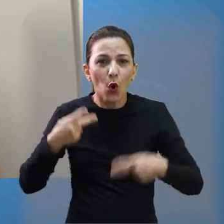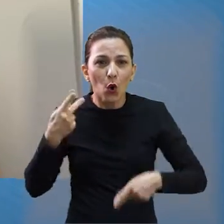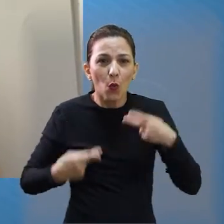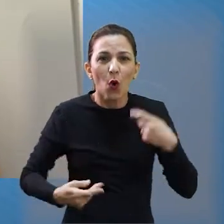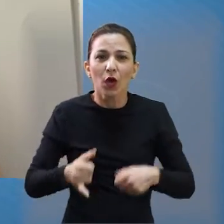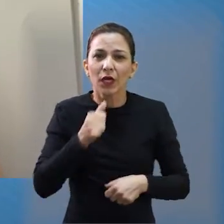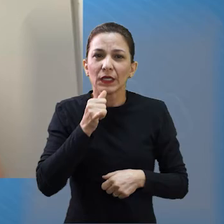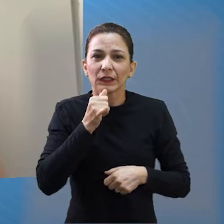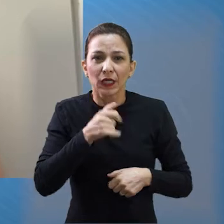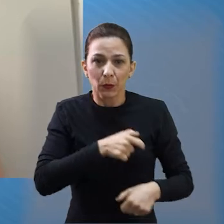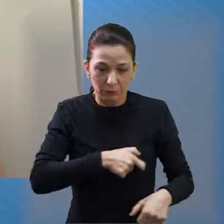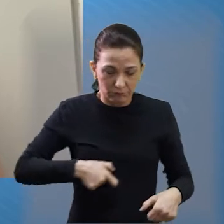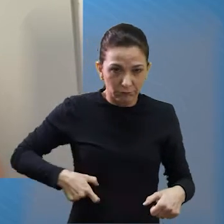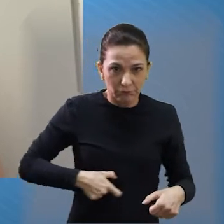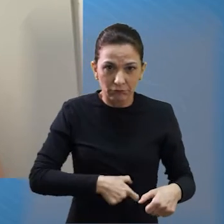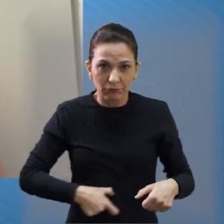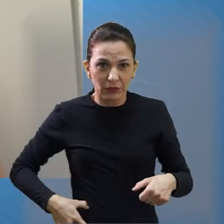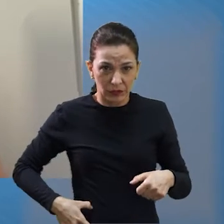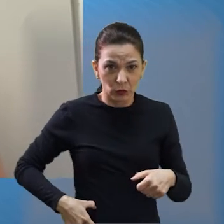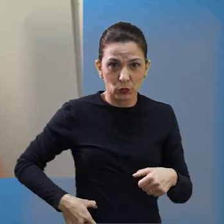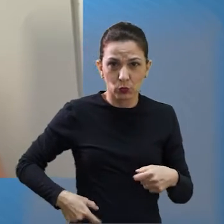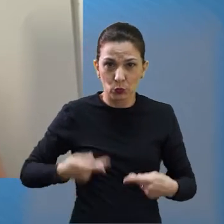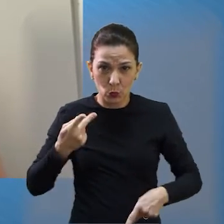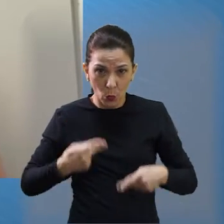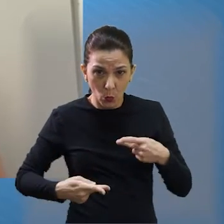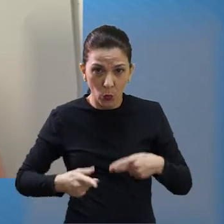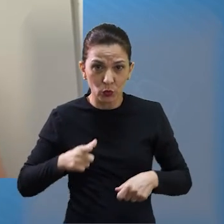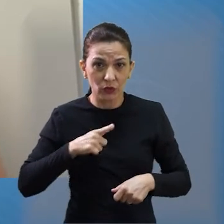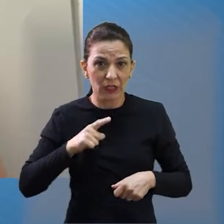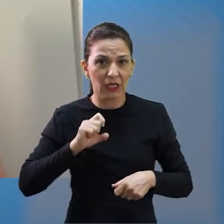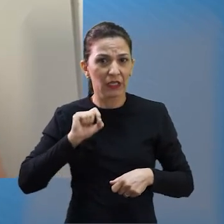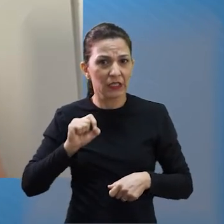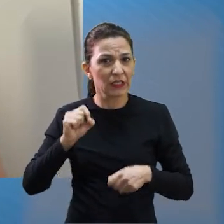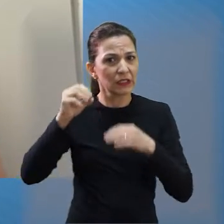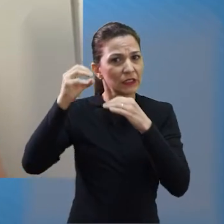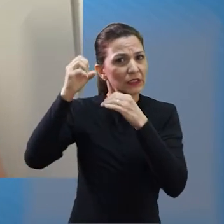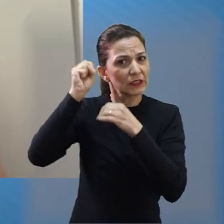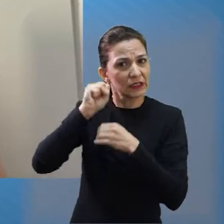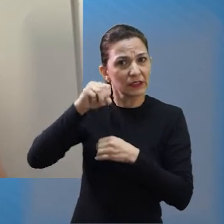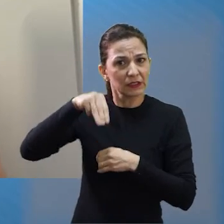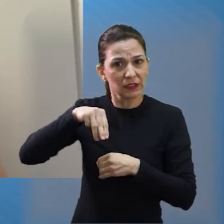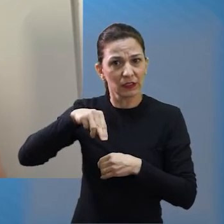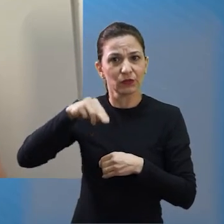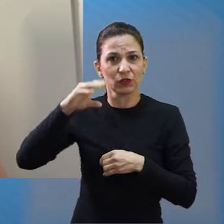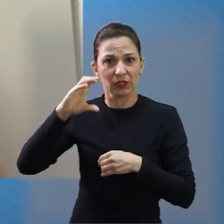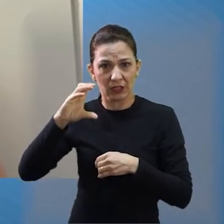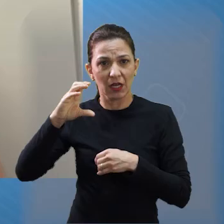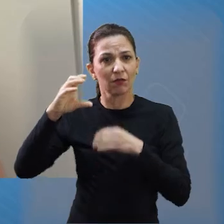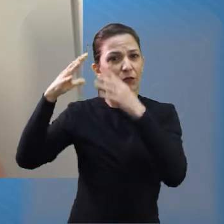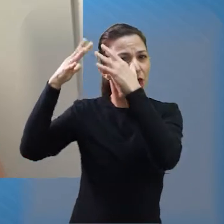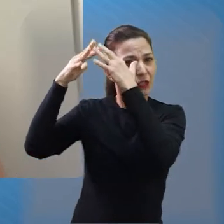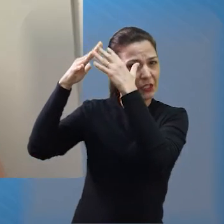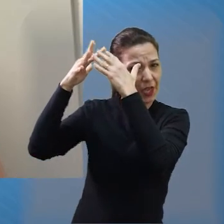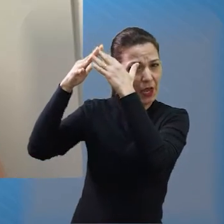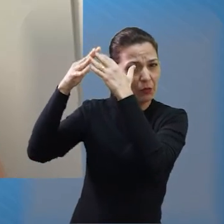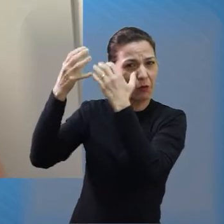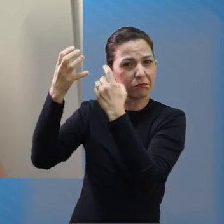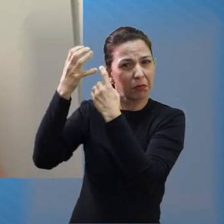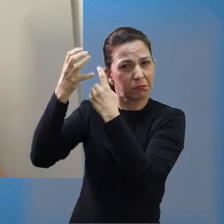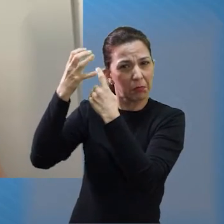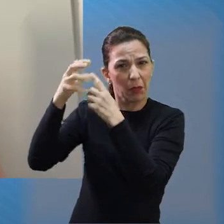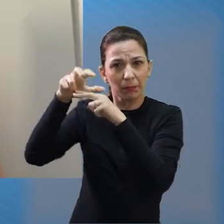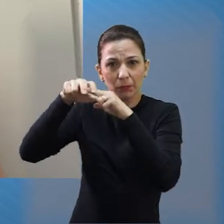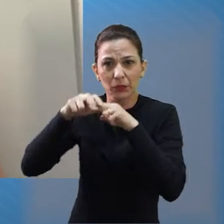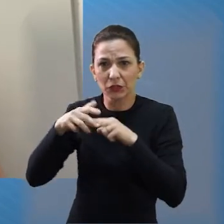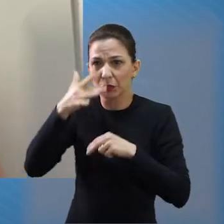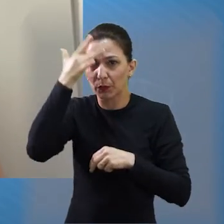acontece porque, à medida que o estômago é reduzido, existem hormônios, peptídeos intestinais, que são disparados do